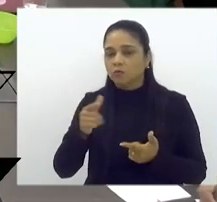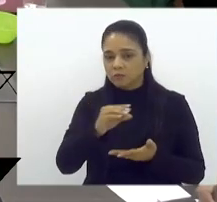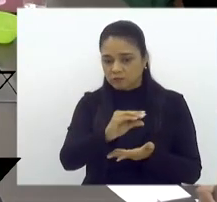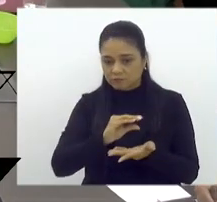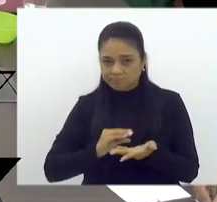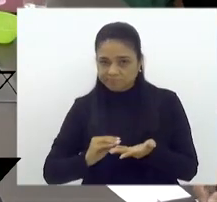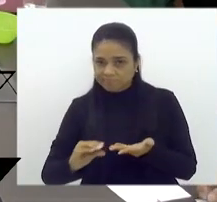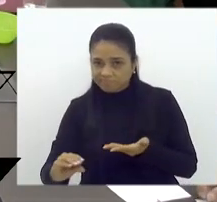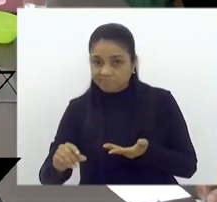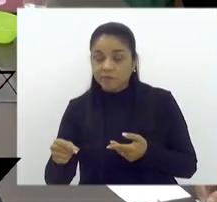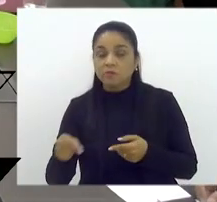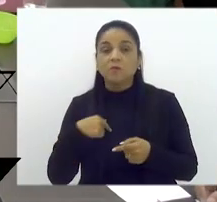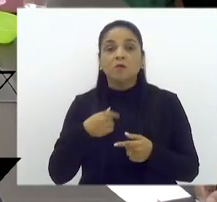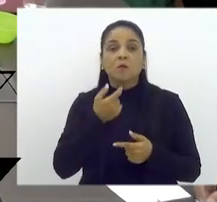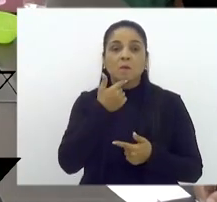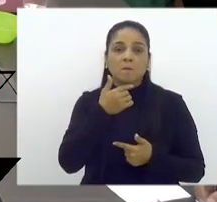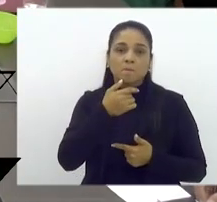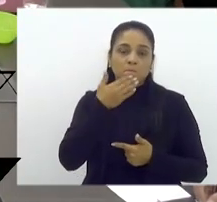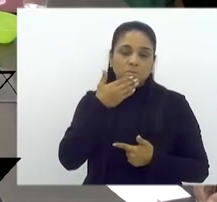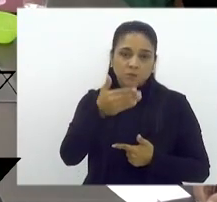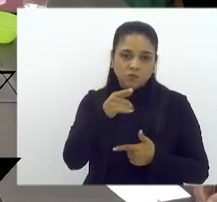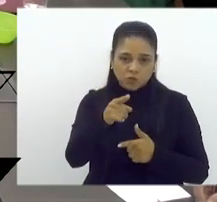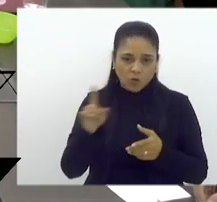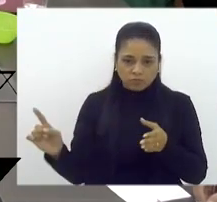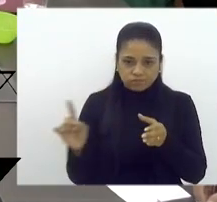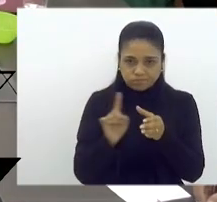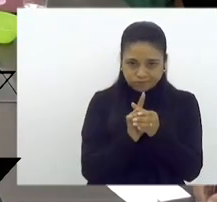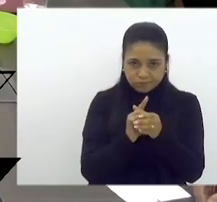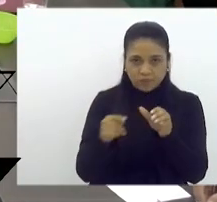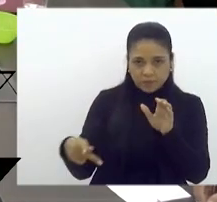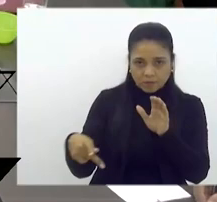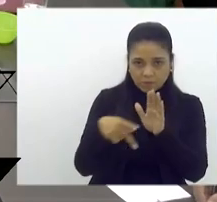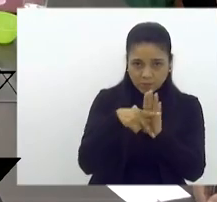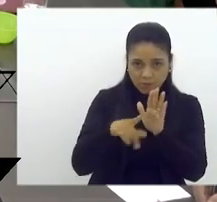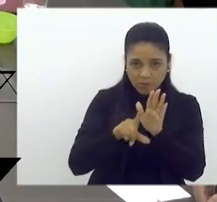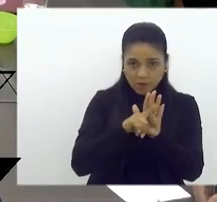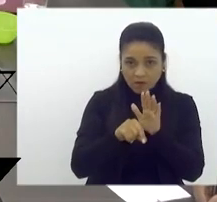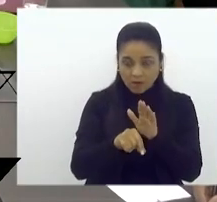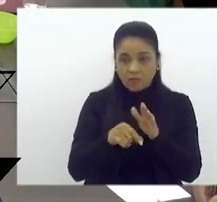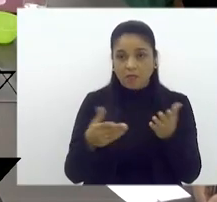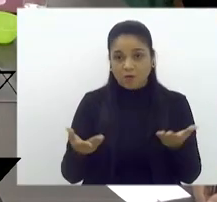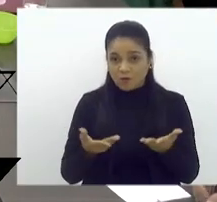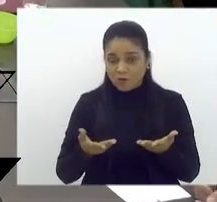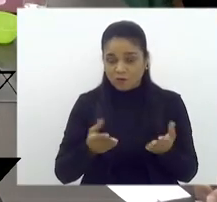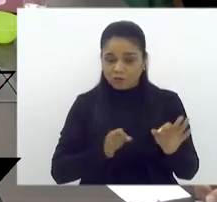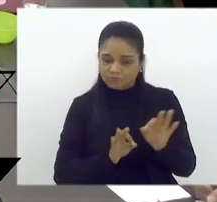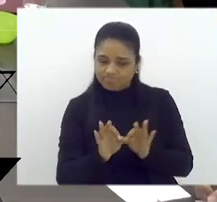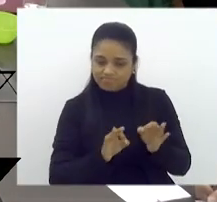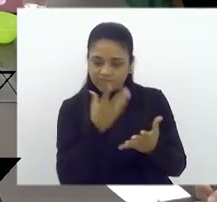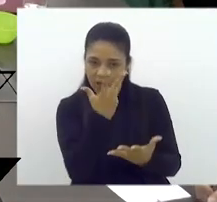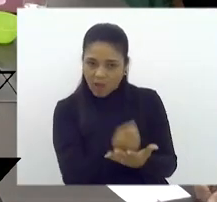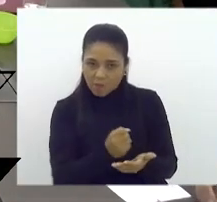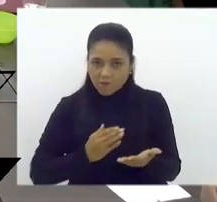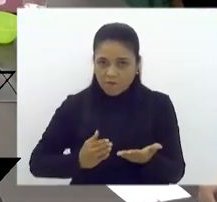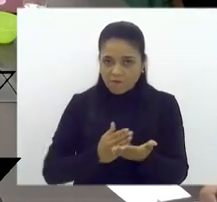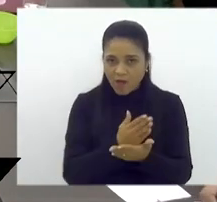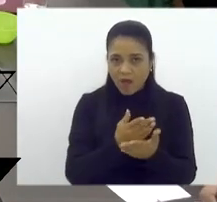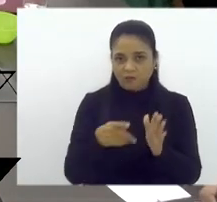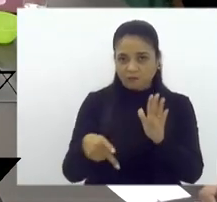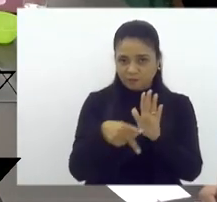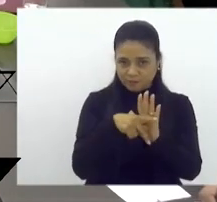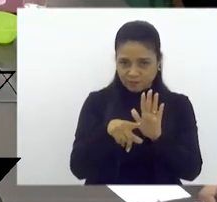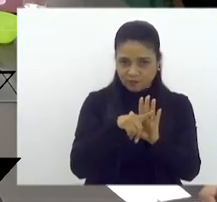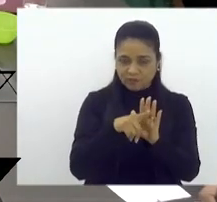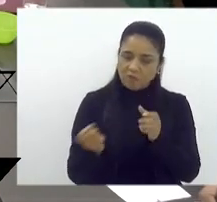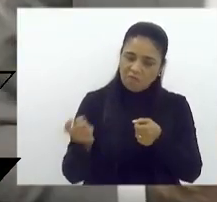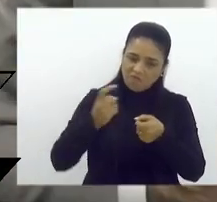pedir a Vossa Excelência, como autor também do projeto, e aí para tentar sair daqui hoje com um projeto aprovado sem